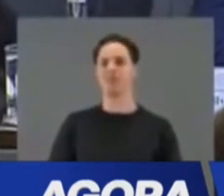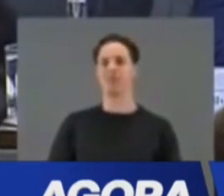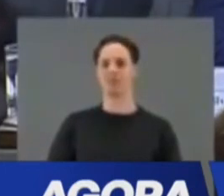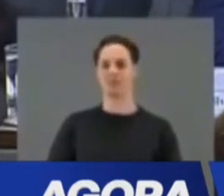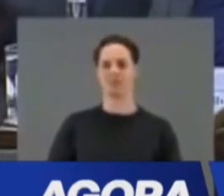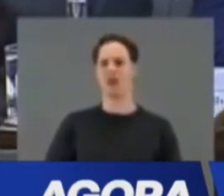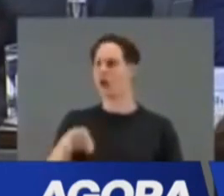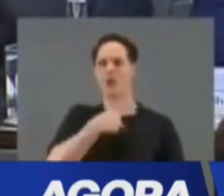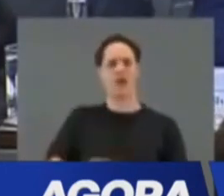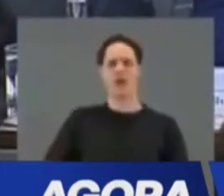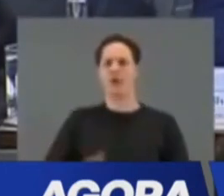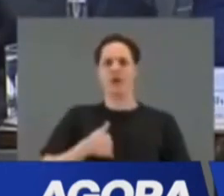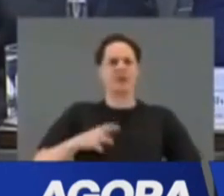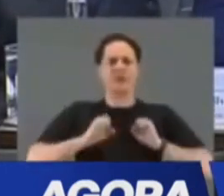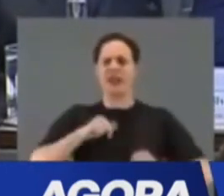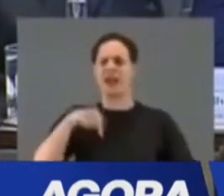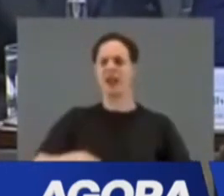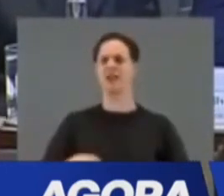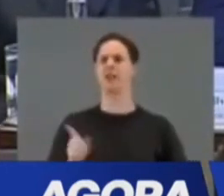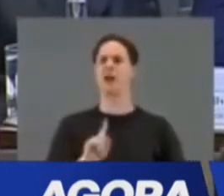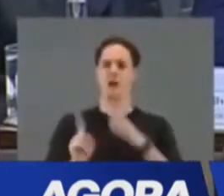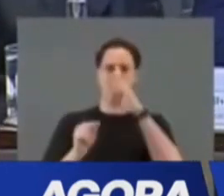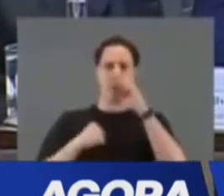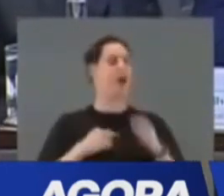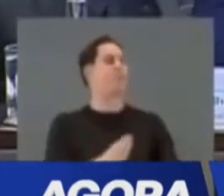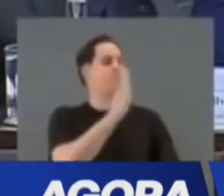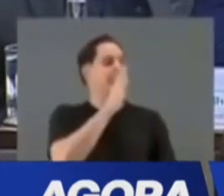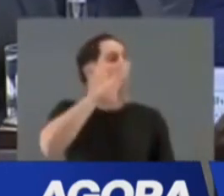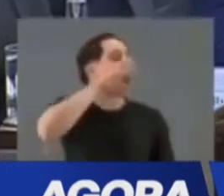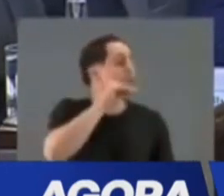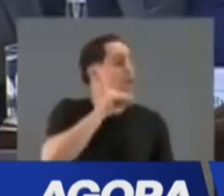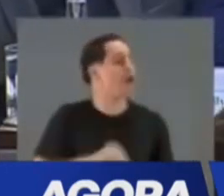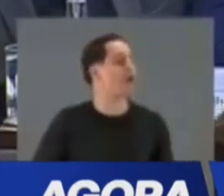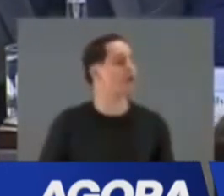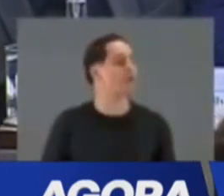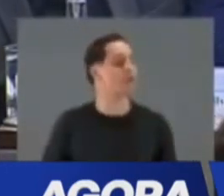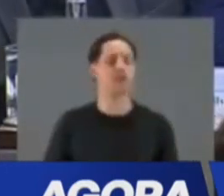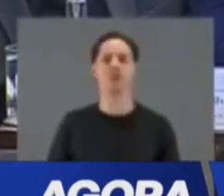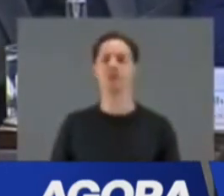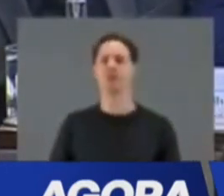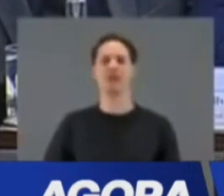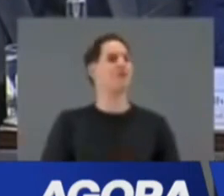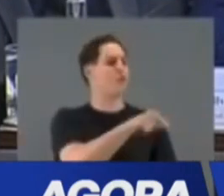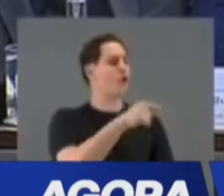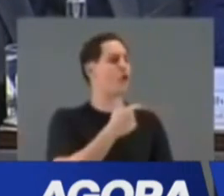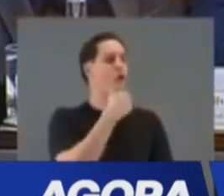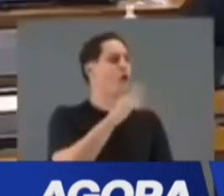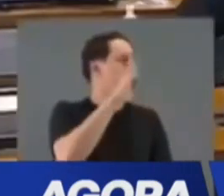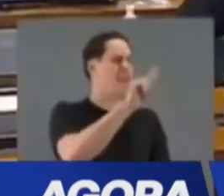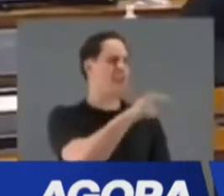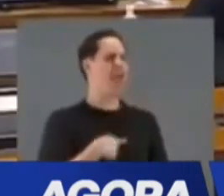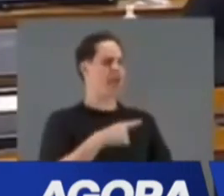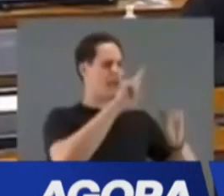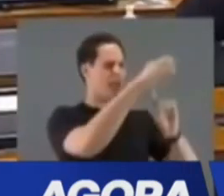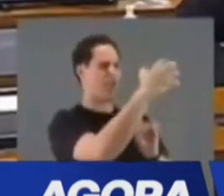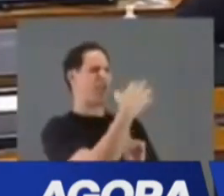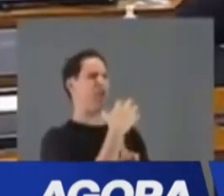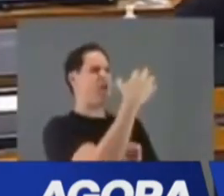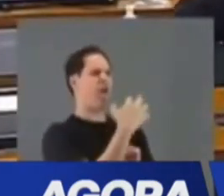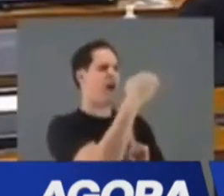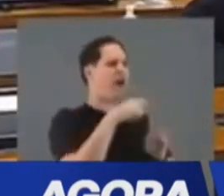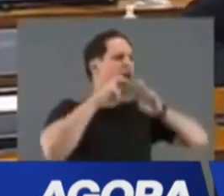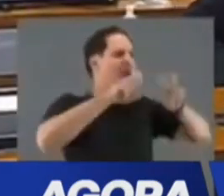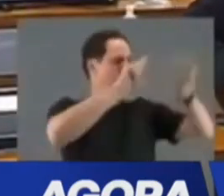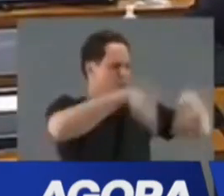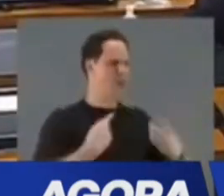Presidente, eu não vou aceitar isso aqui na comissão. Artigo. Cale a boca, eu você, deputado. Deputado Elisiane. Vossa Excelência, eu não vou me submeter deputado, a esse tipo